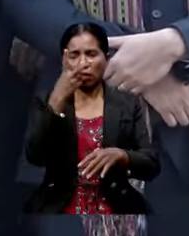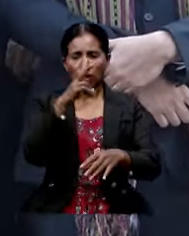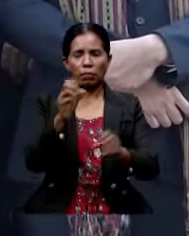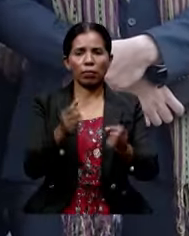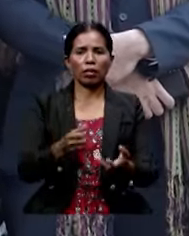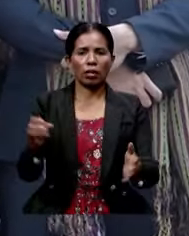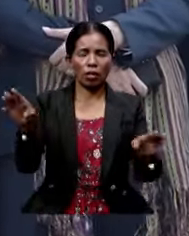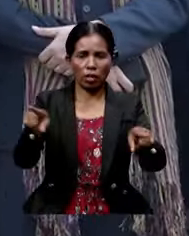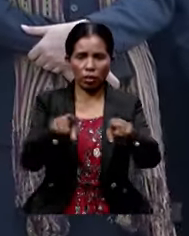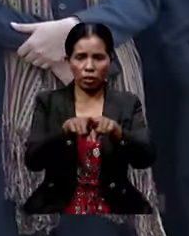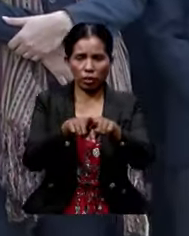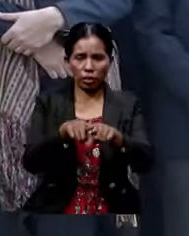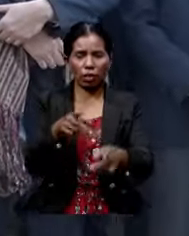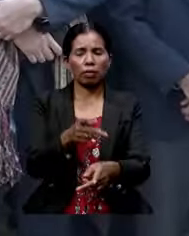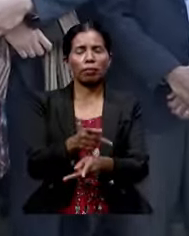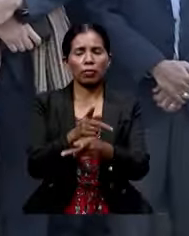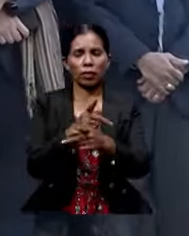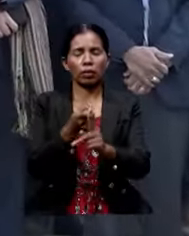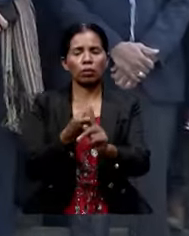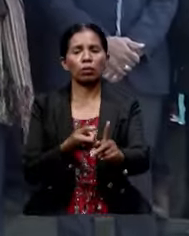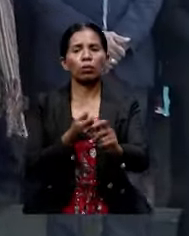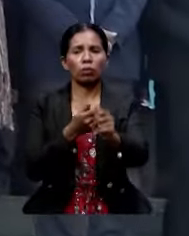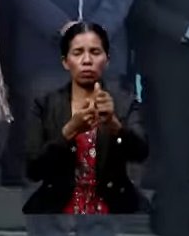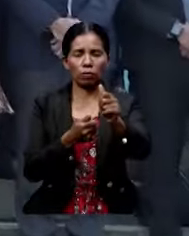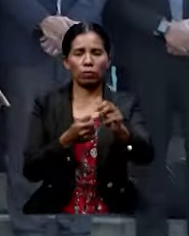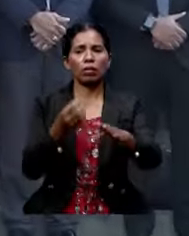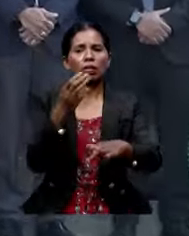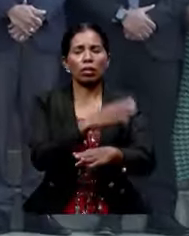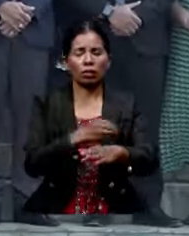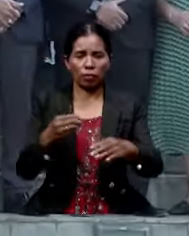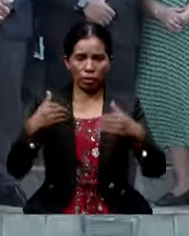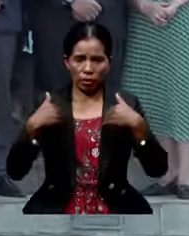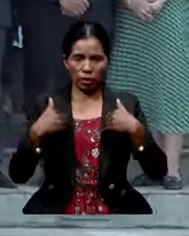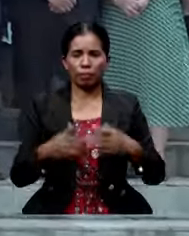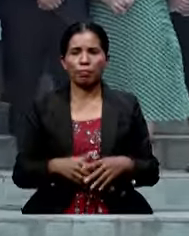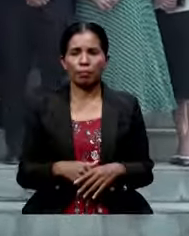ajusta nia juros crédito tu risku nebe iha. Agustin da Costa, Marito da Costa, GMN.